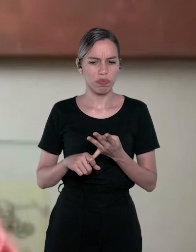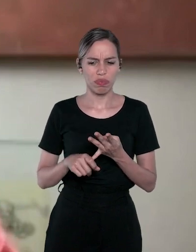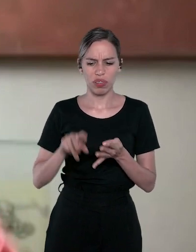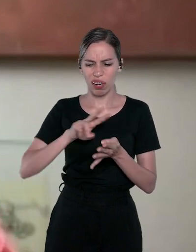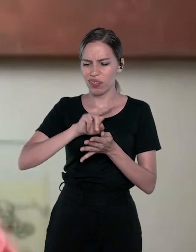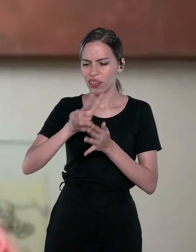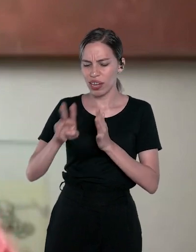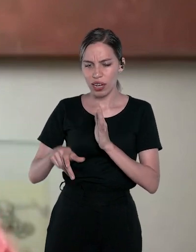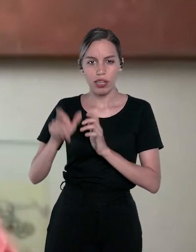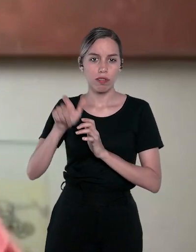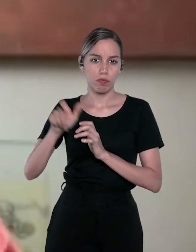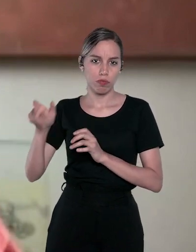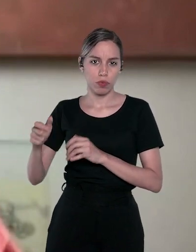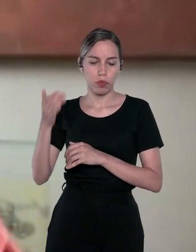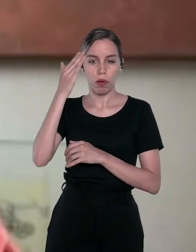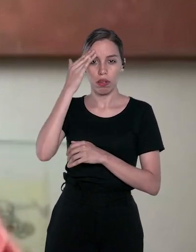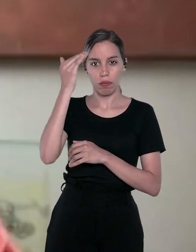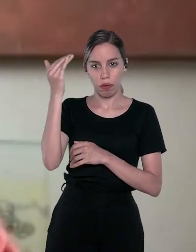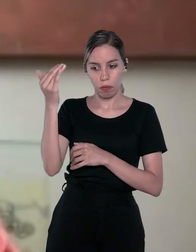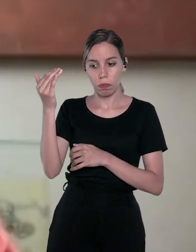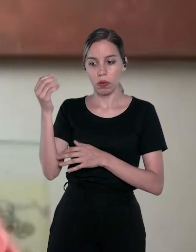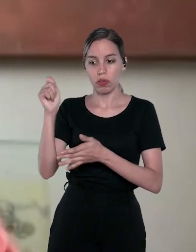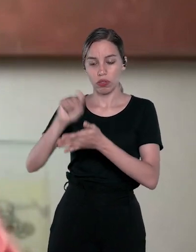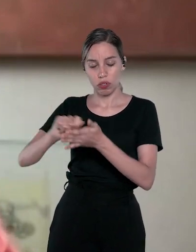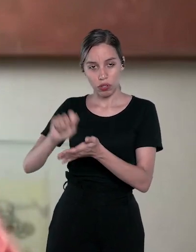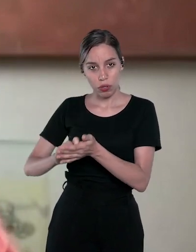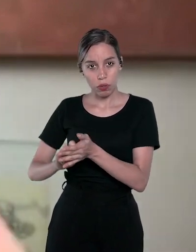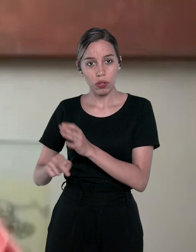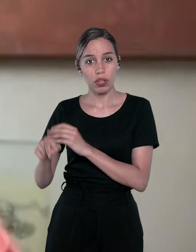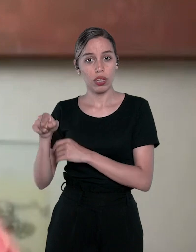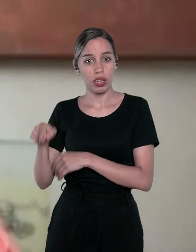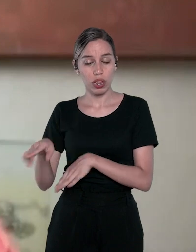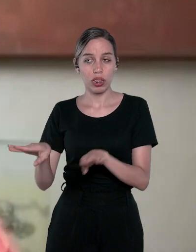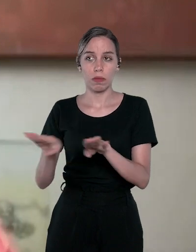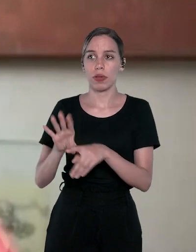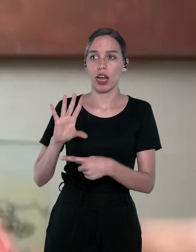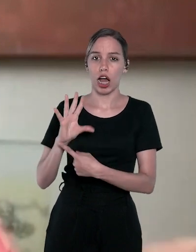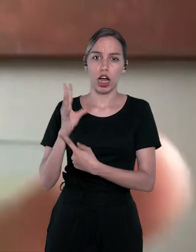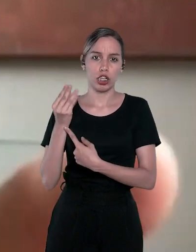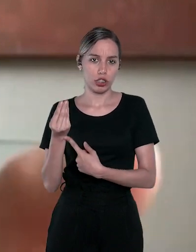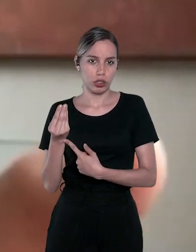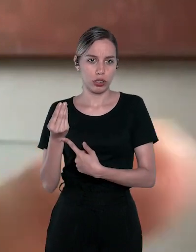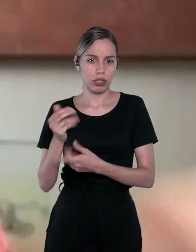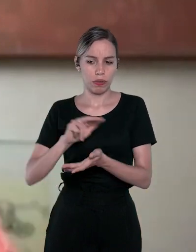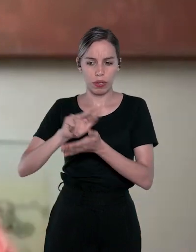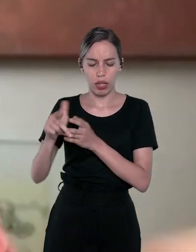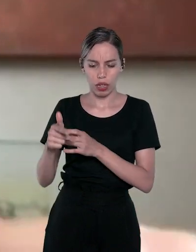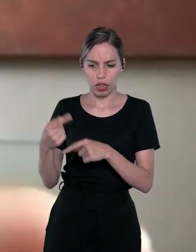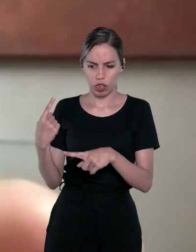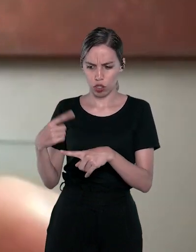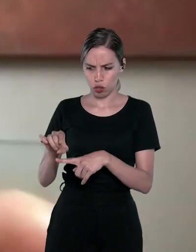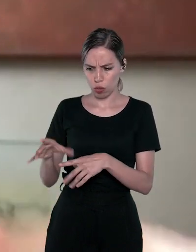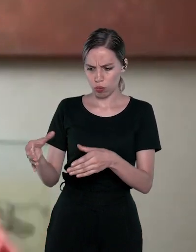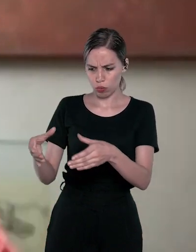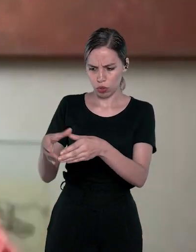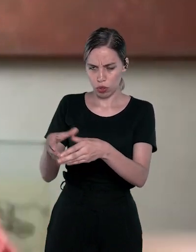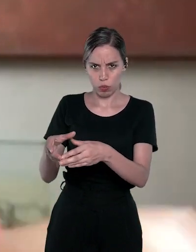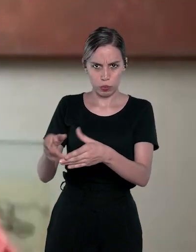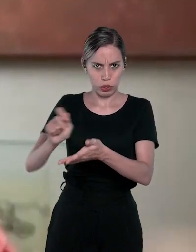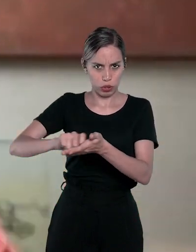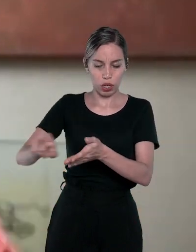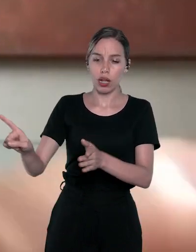enfim, uma série de autores, escritores e artistas, porque o grupo era eclético,